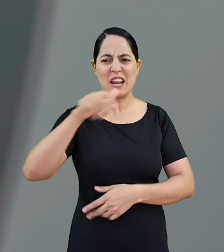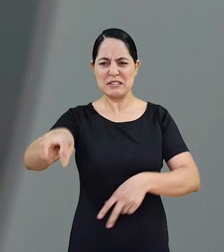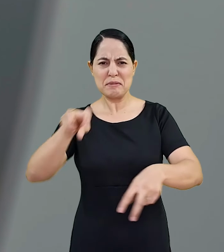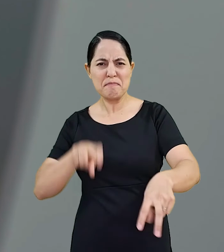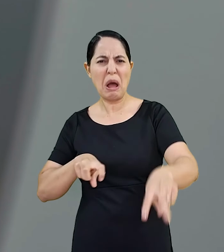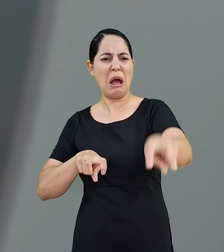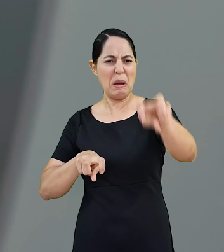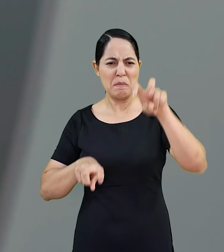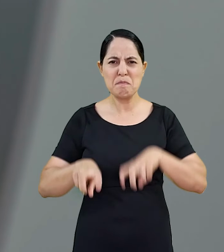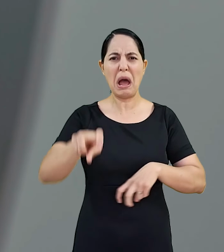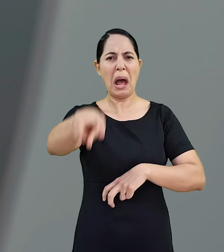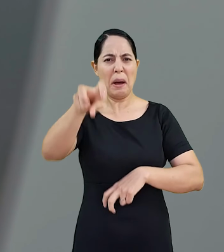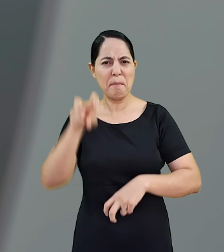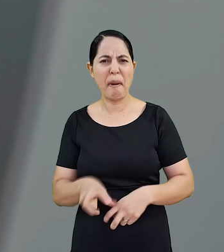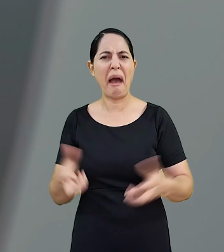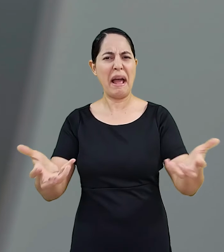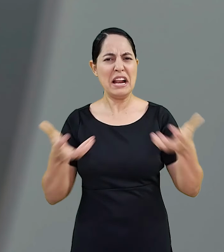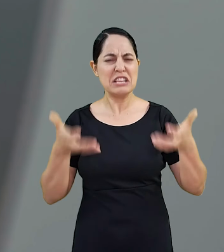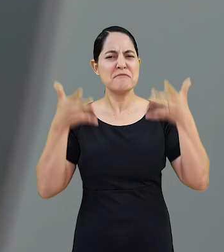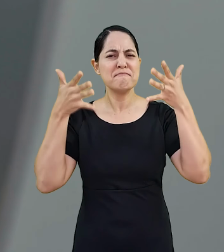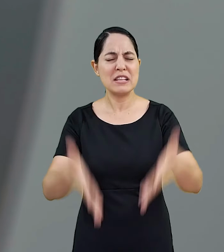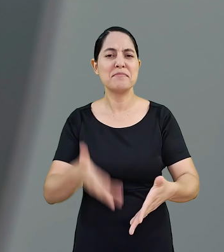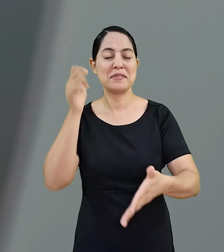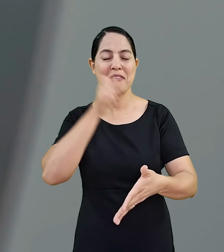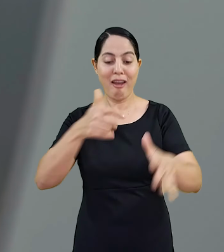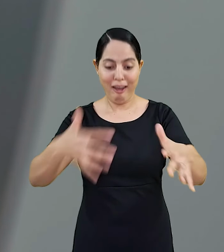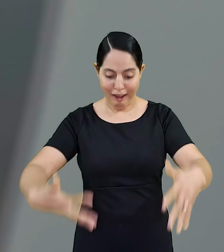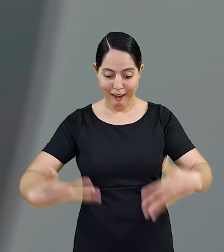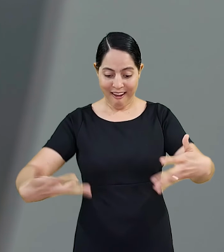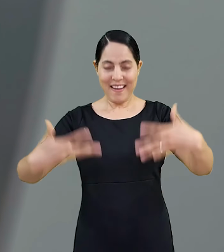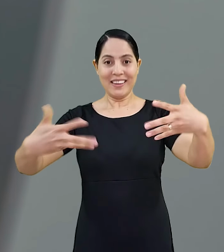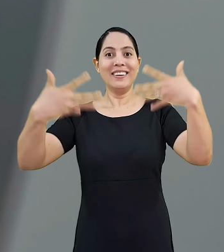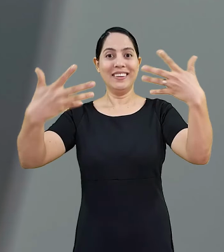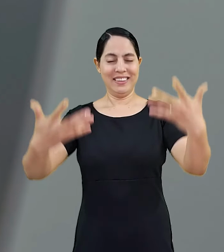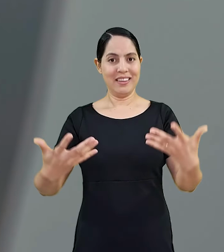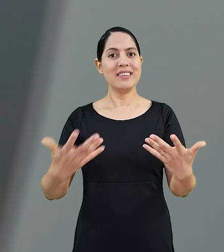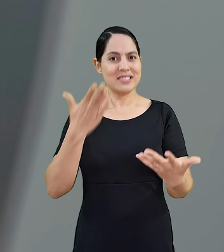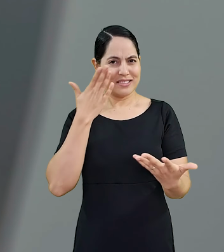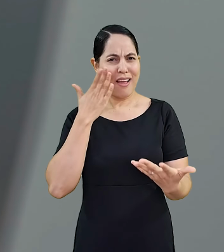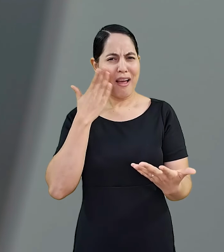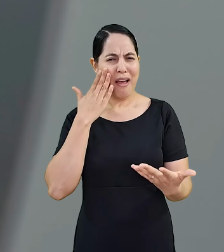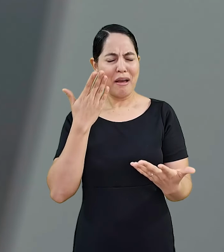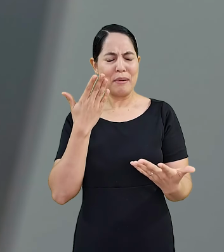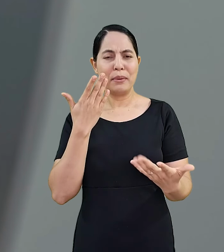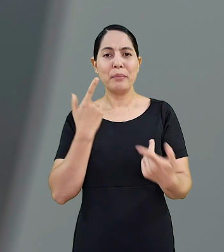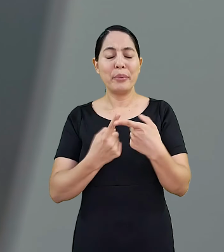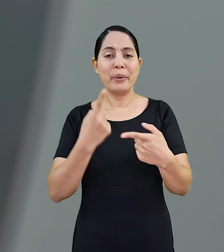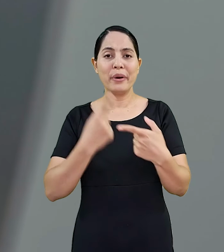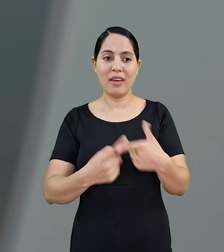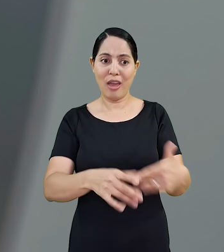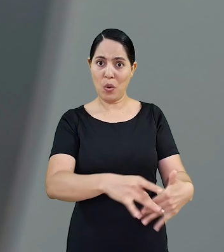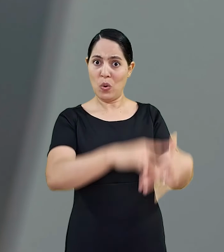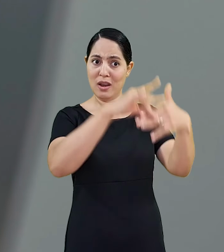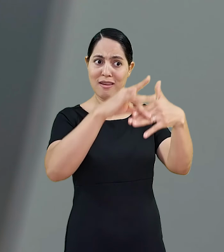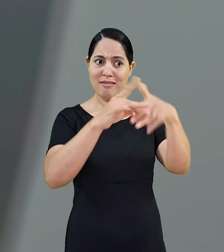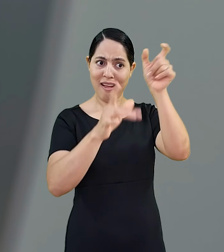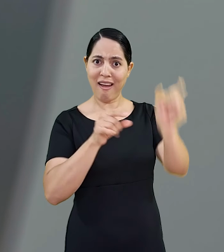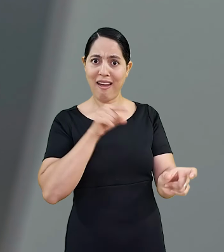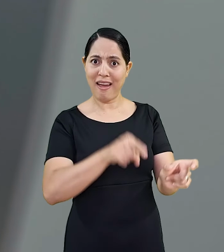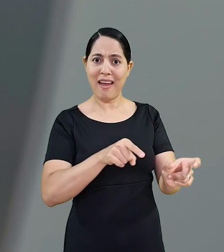Então, isso é um incentivo muito grande, porque quando você vê que tem o seu líder, que acha